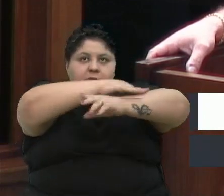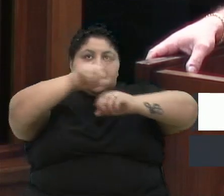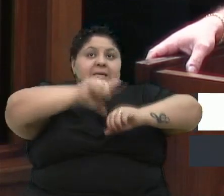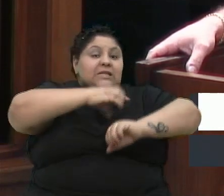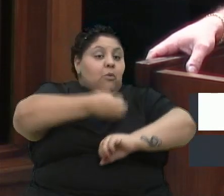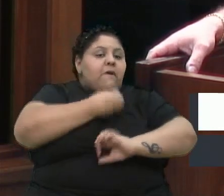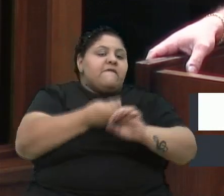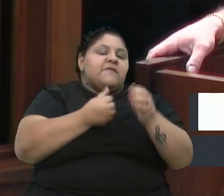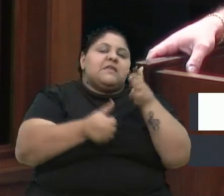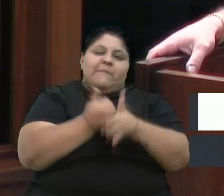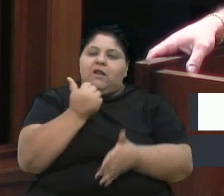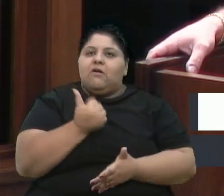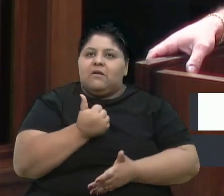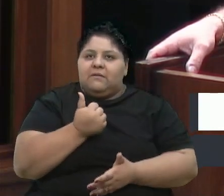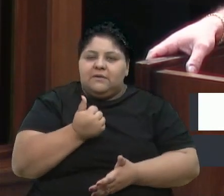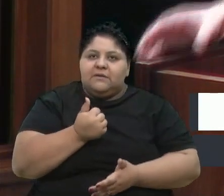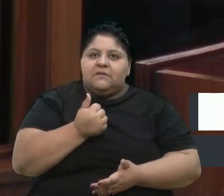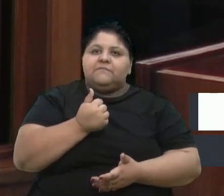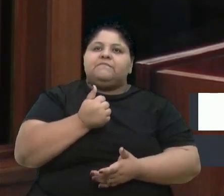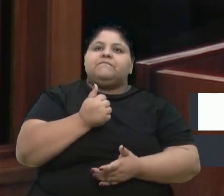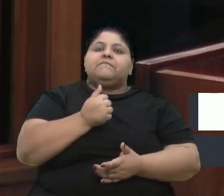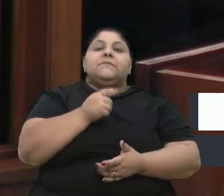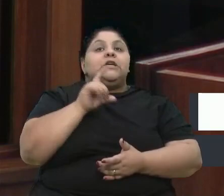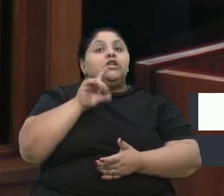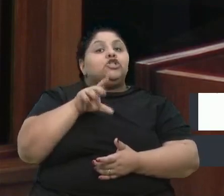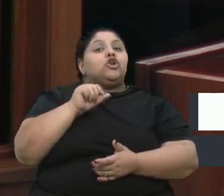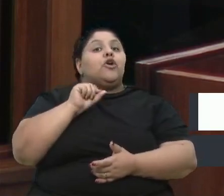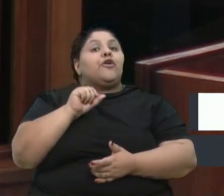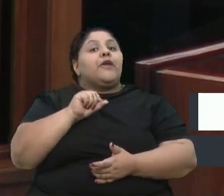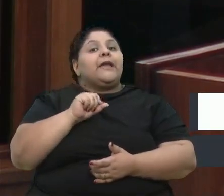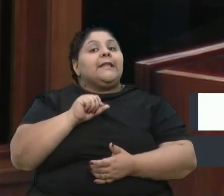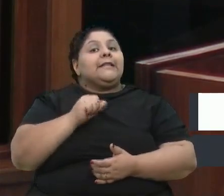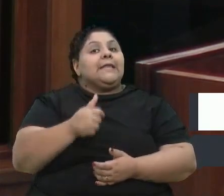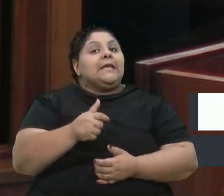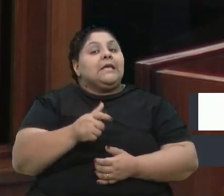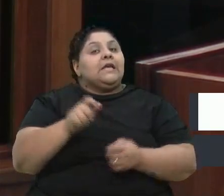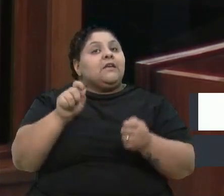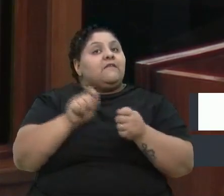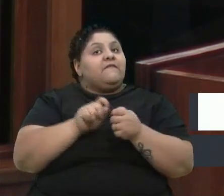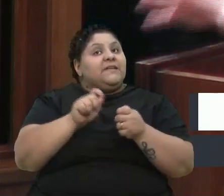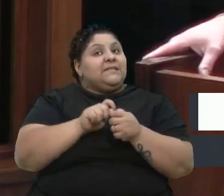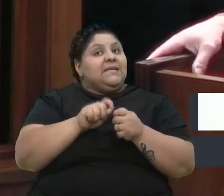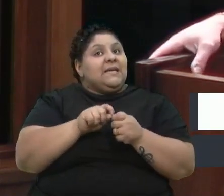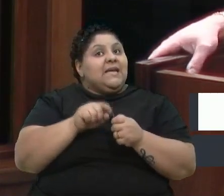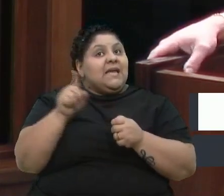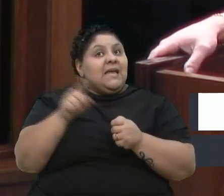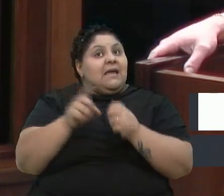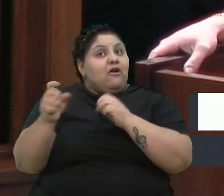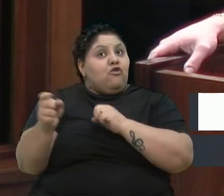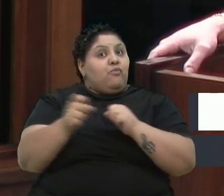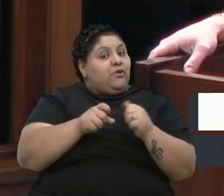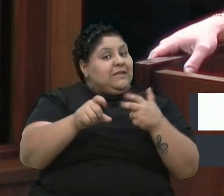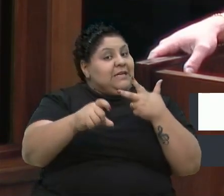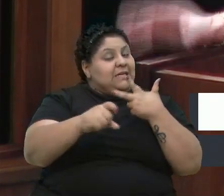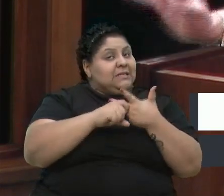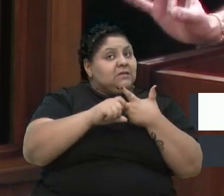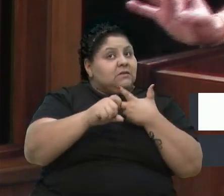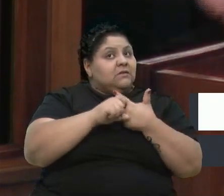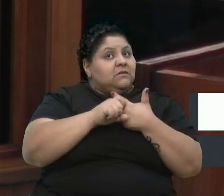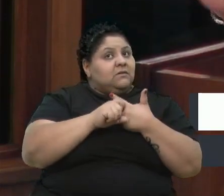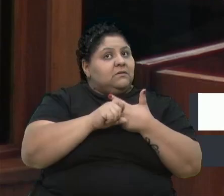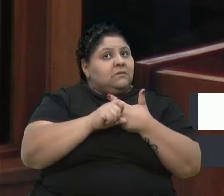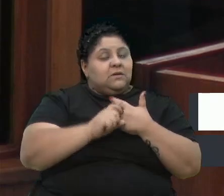melhor. Só que quem tem que se mexer é o Poder Executivo, vereador Rafael. Não